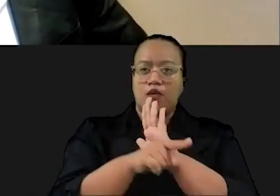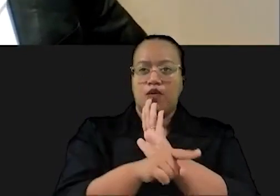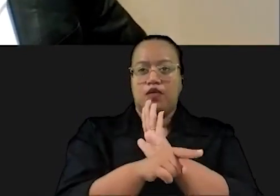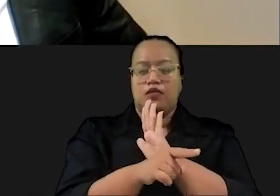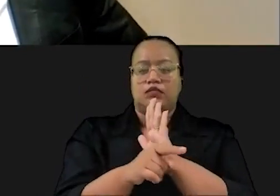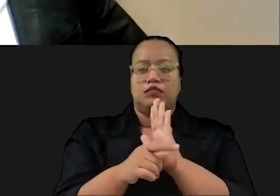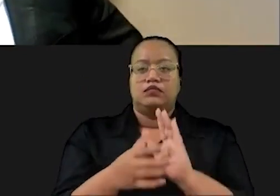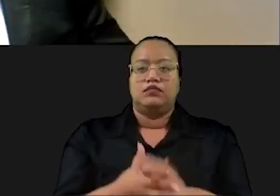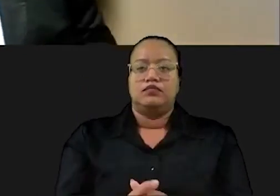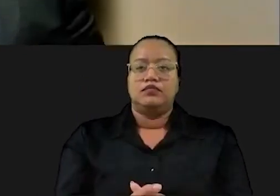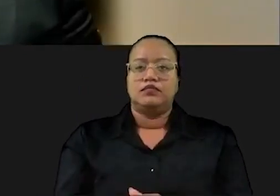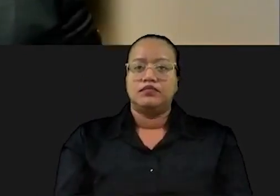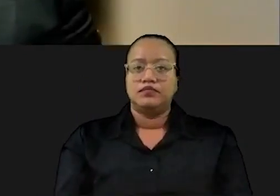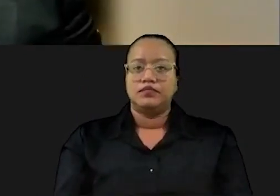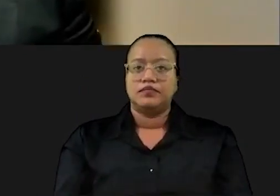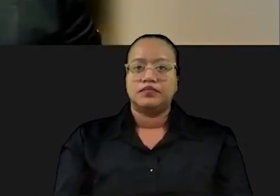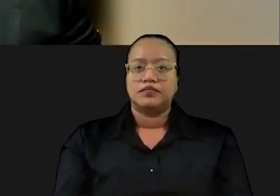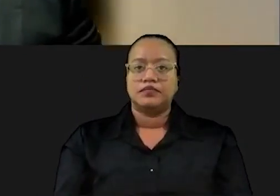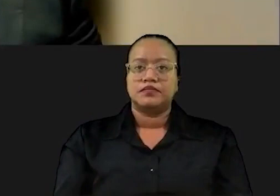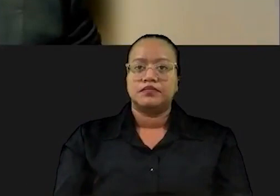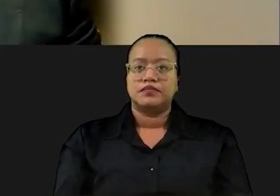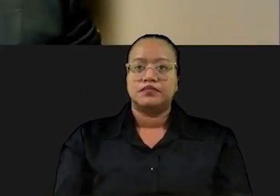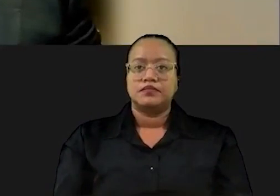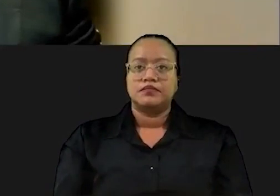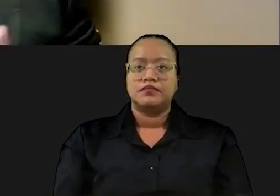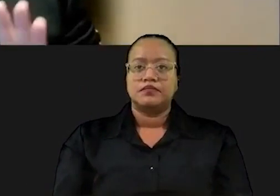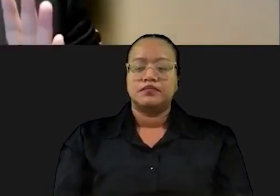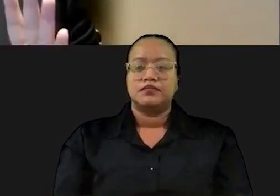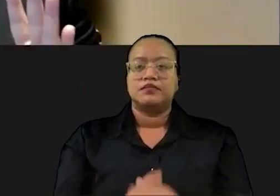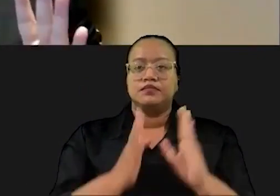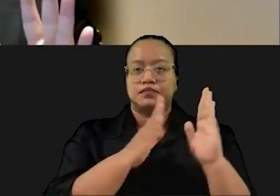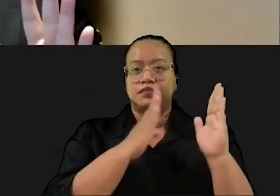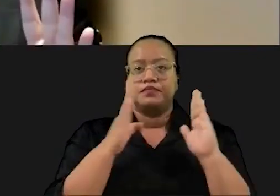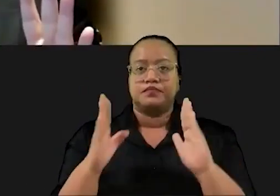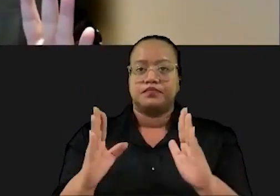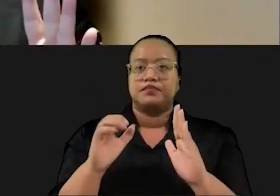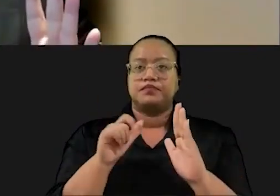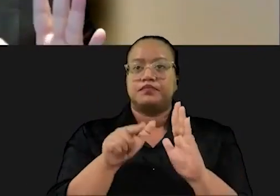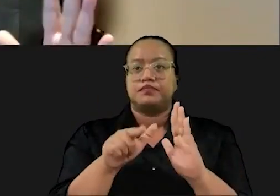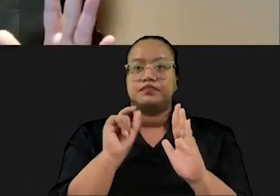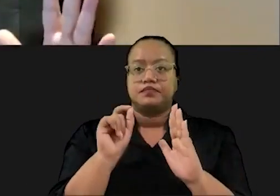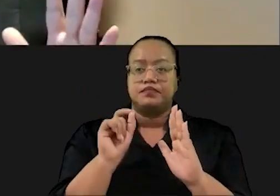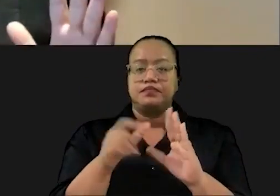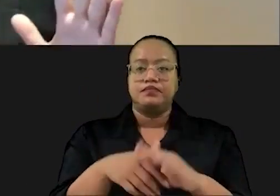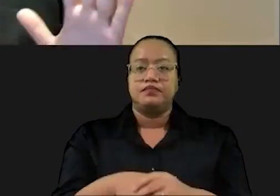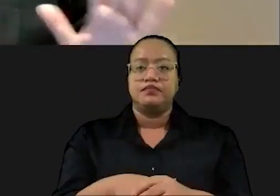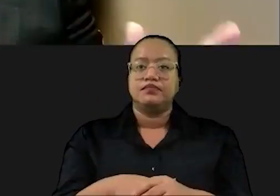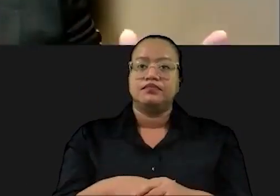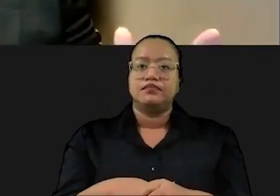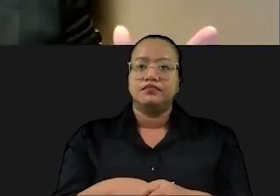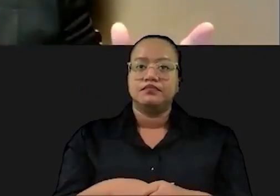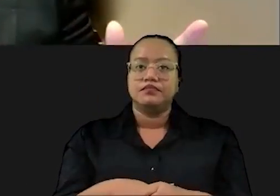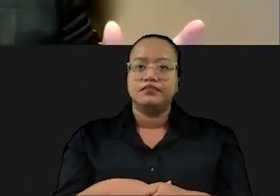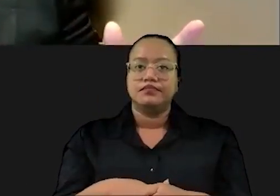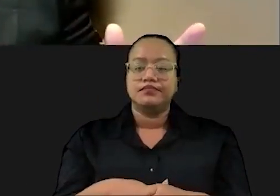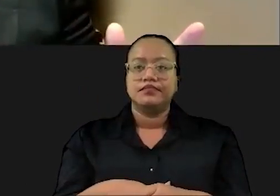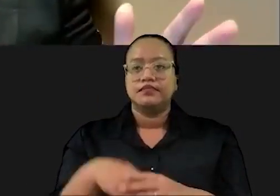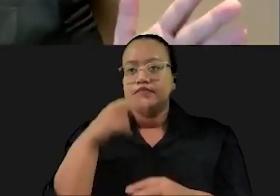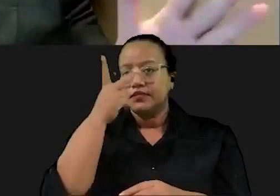Nessa primeira parte, em geral, as pessoas relacionam o PJE a essa tela, vamos dizer assim,